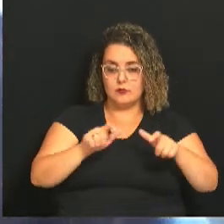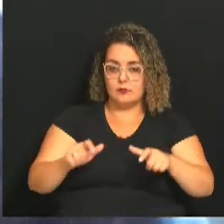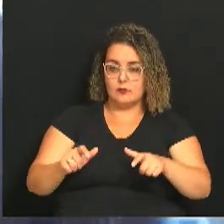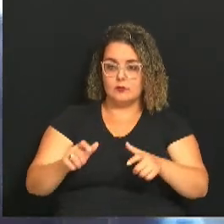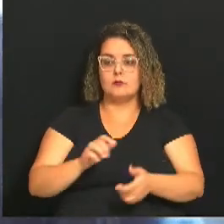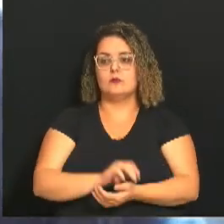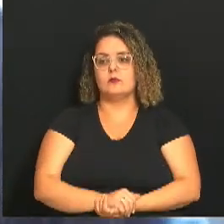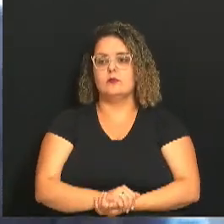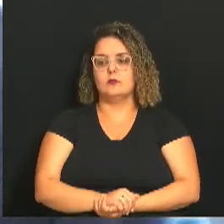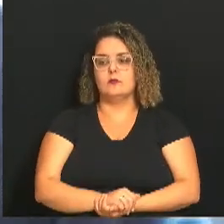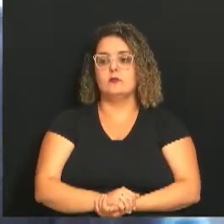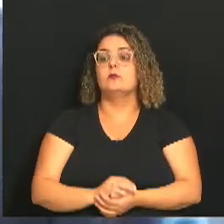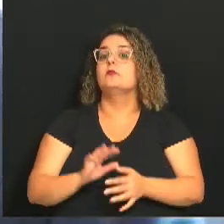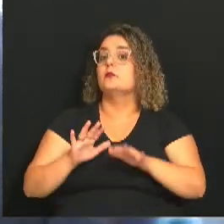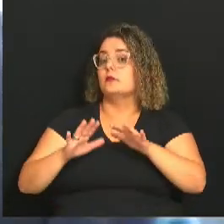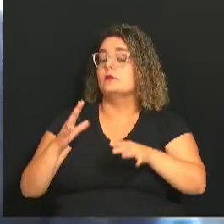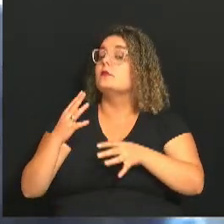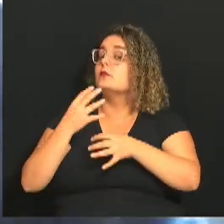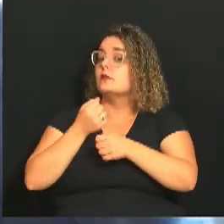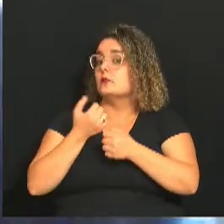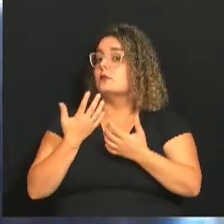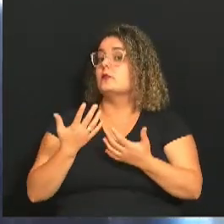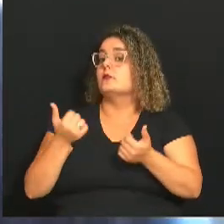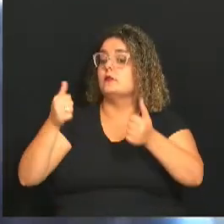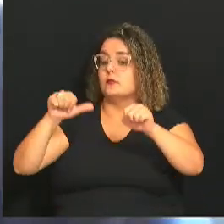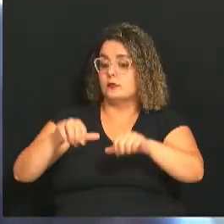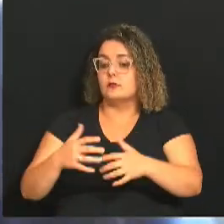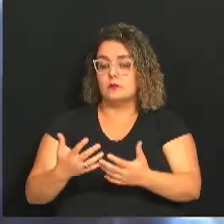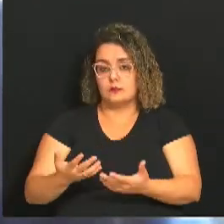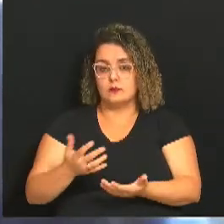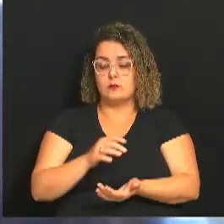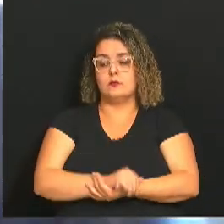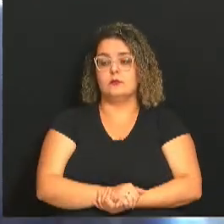localmente fortes e causem estragos, né?